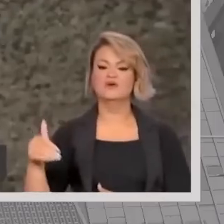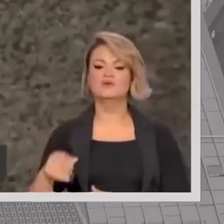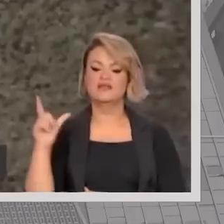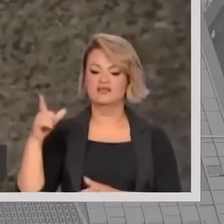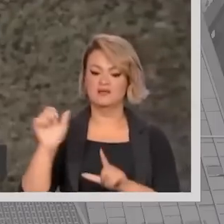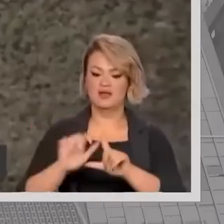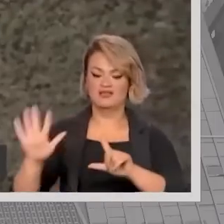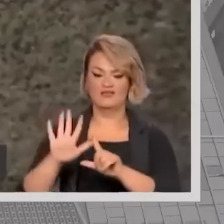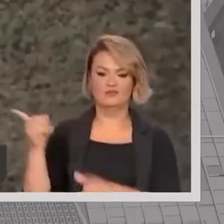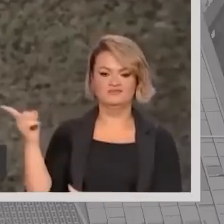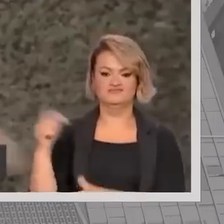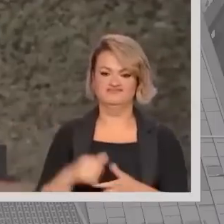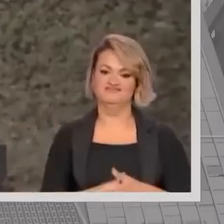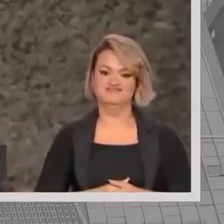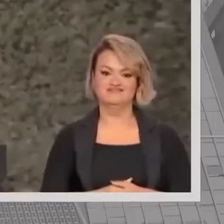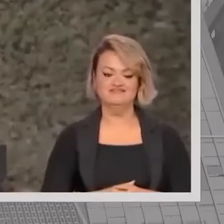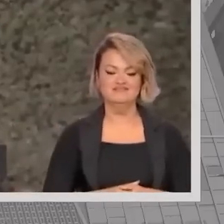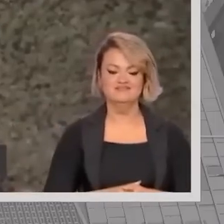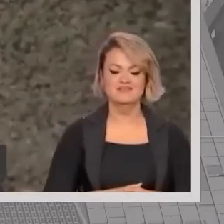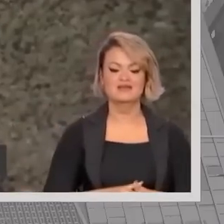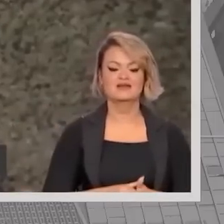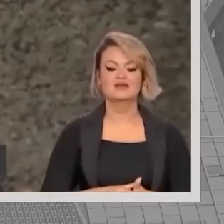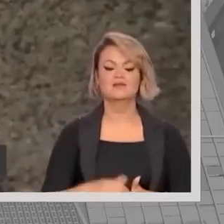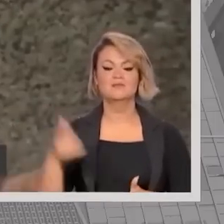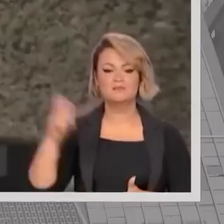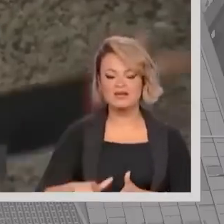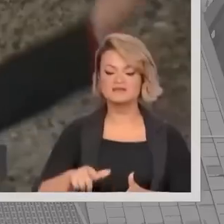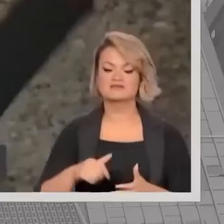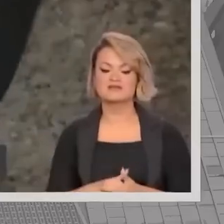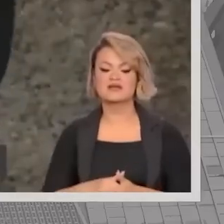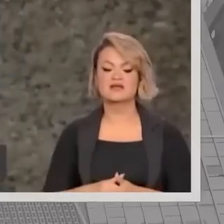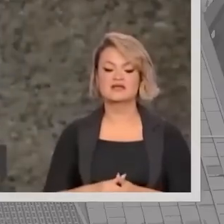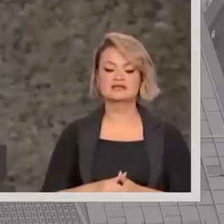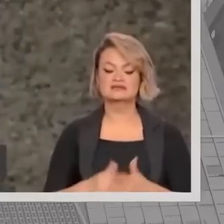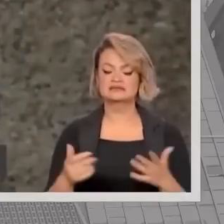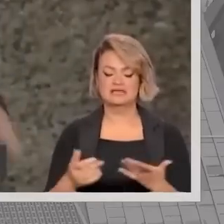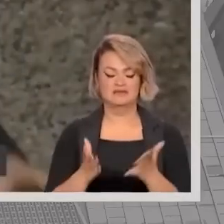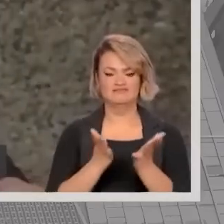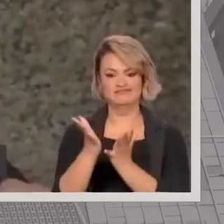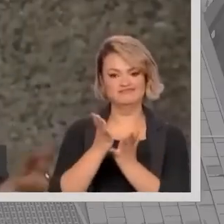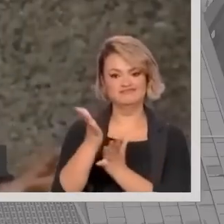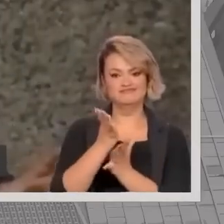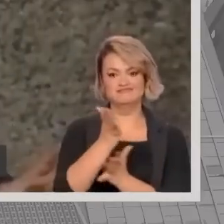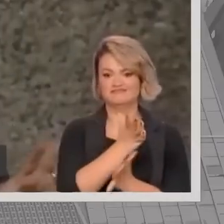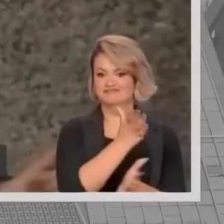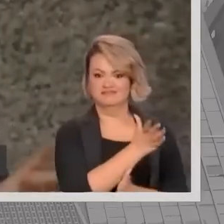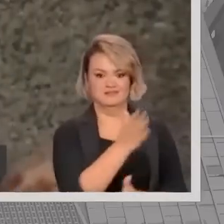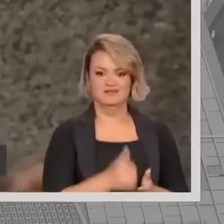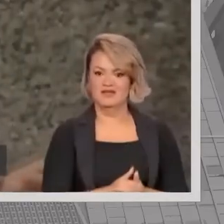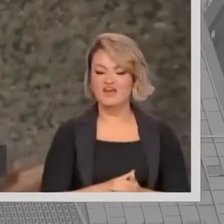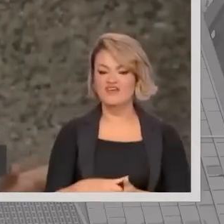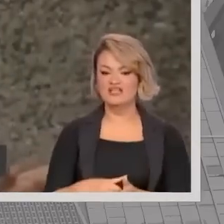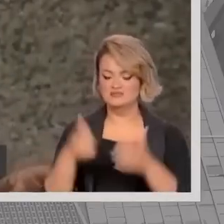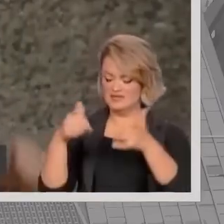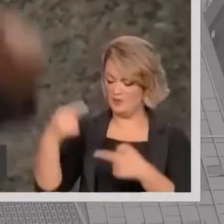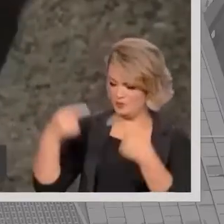de governança... É o Brasil. Governança favorece corrupção. É o Brasil. Falta de governança significa não tem trava para a corrupção. É outra coisa. A gente não